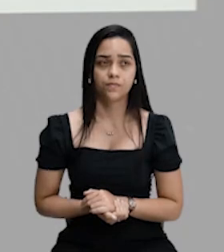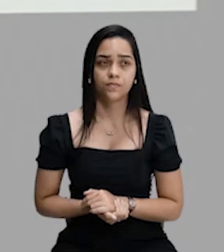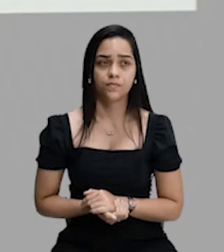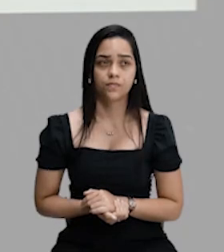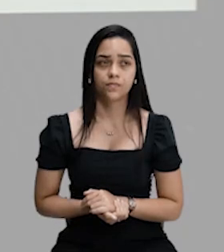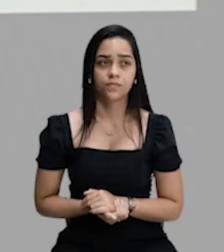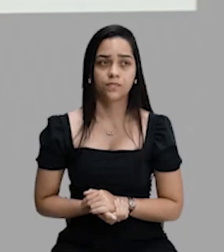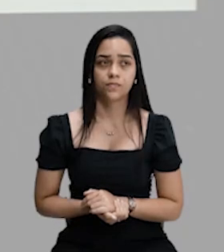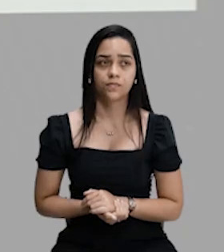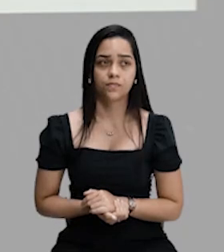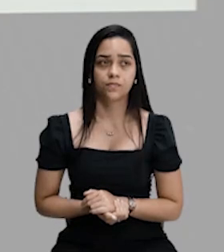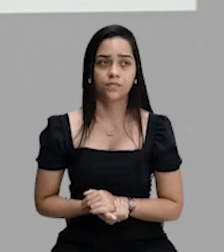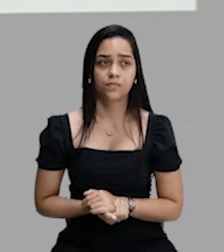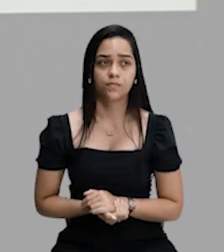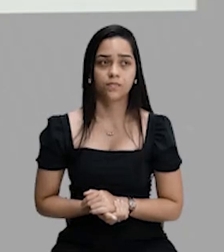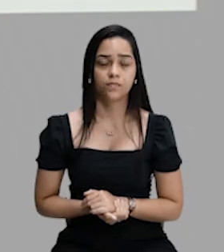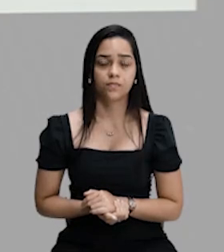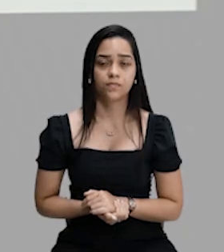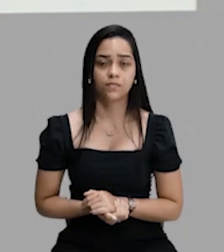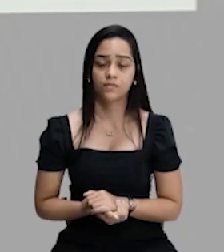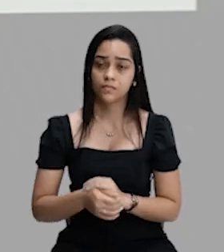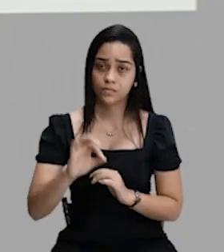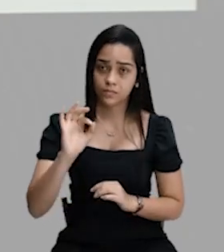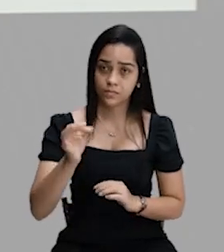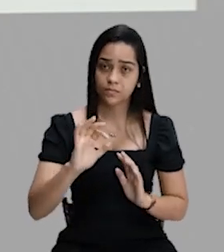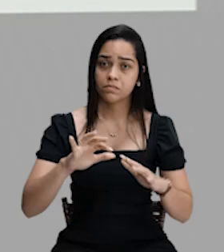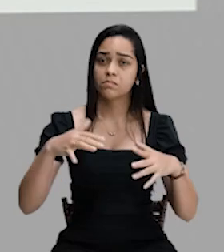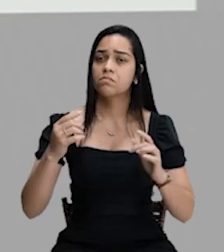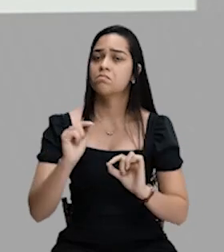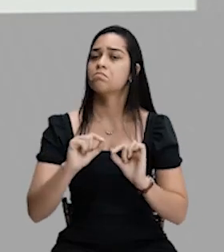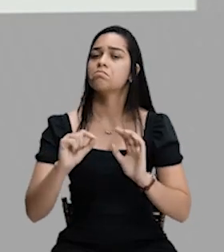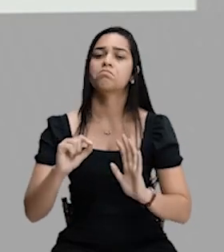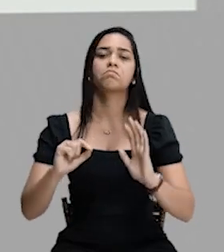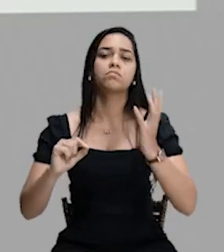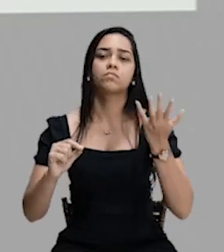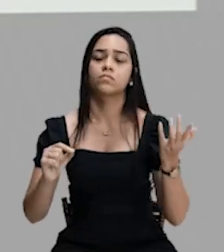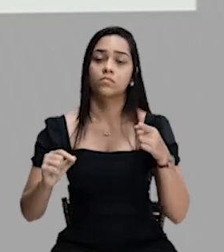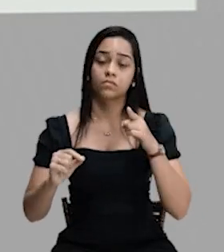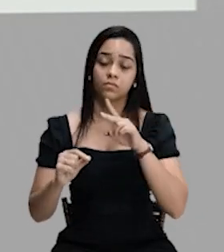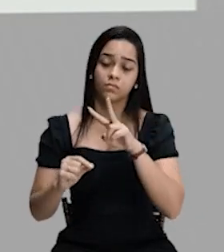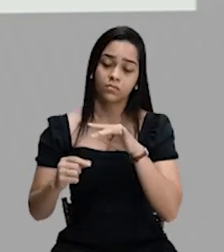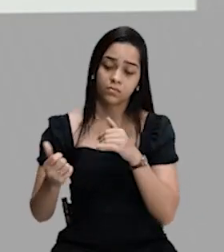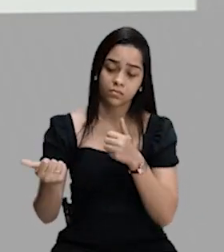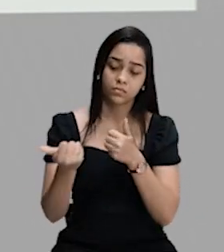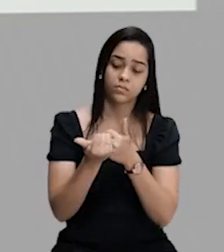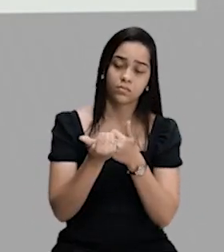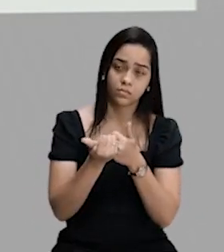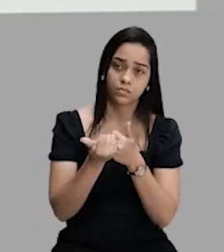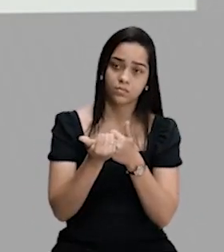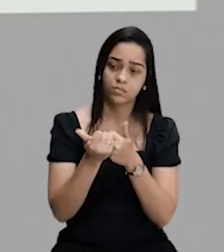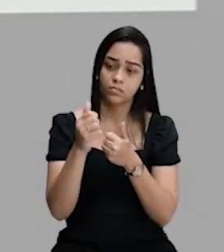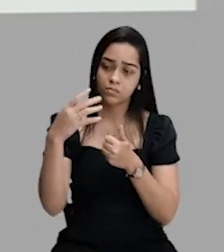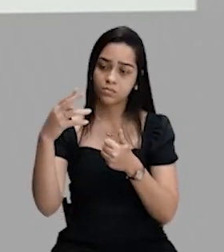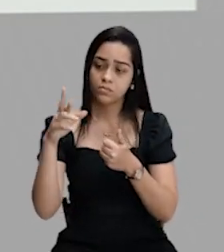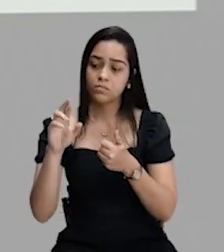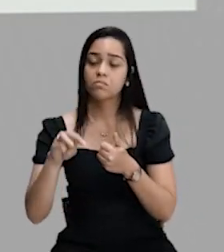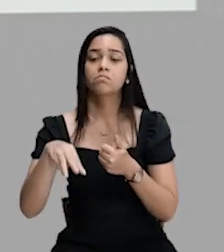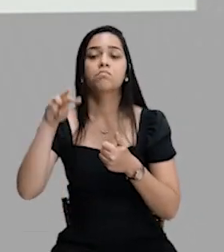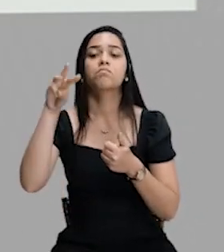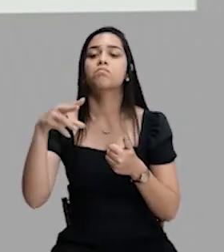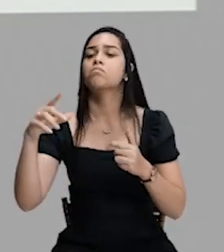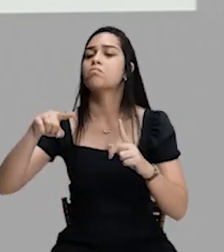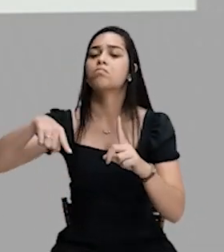número de ângulos retos Beleza então o que que vai acontecer você vai substituir esse cara aqui que